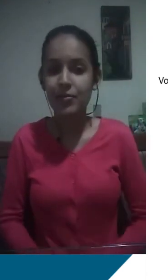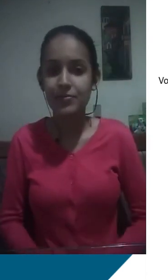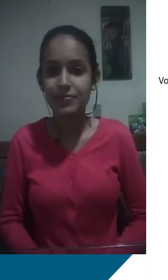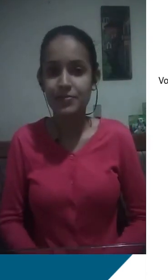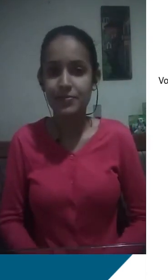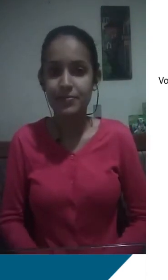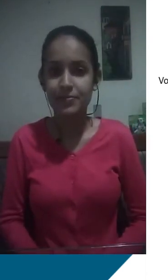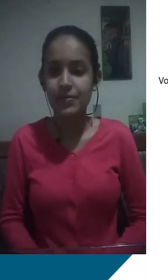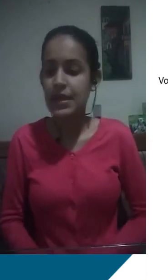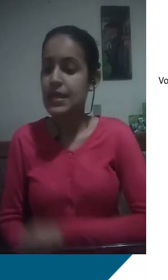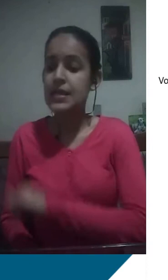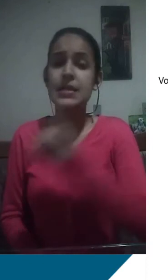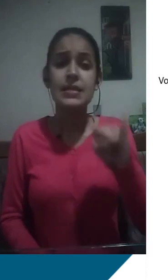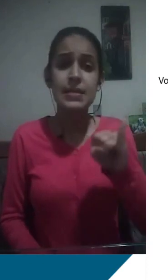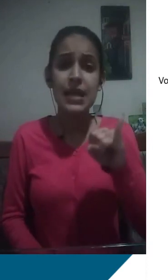baixo. Por quê, gente?